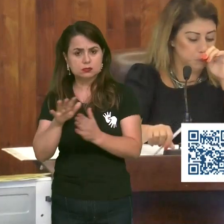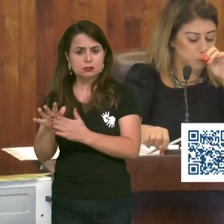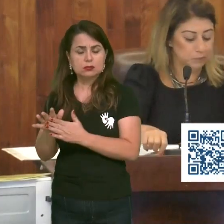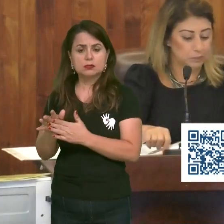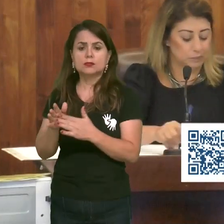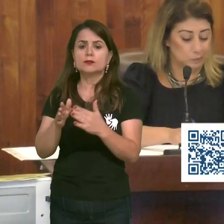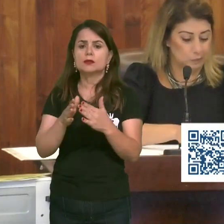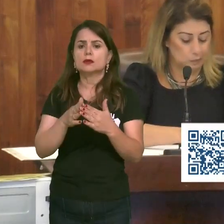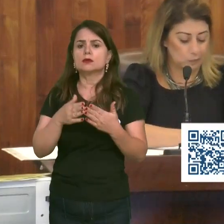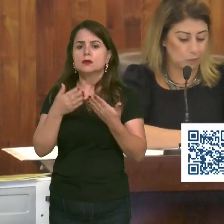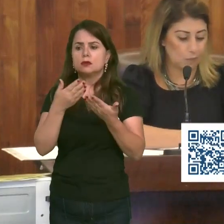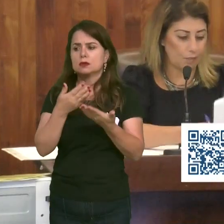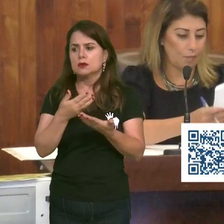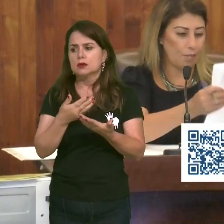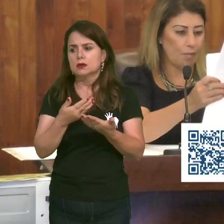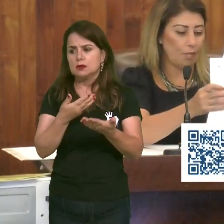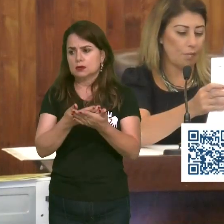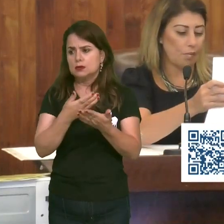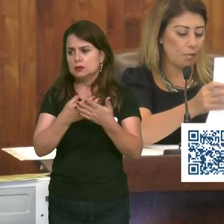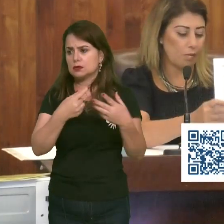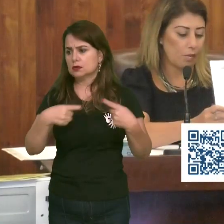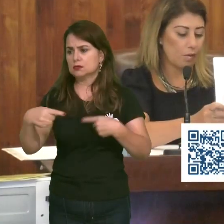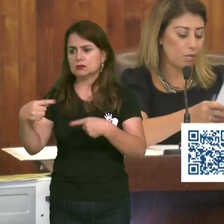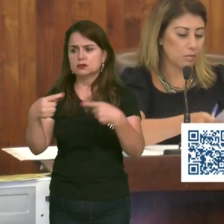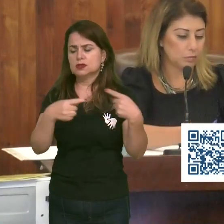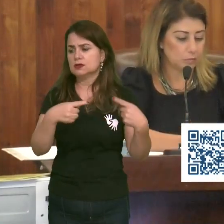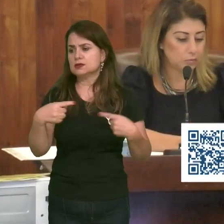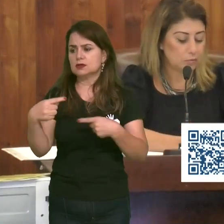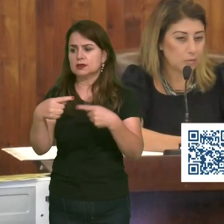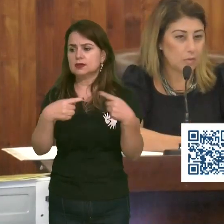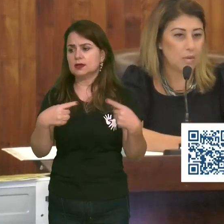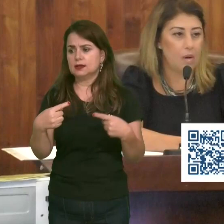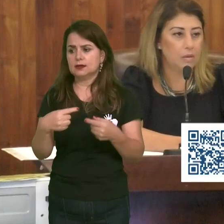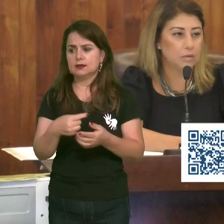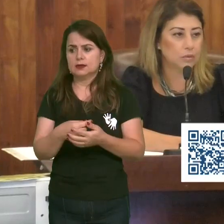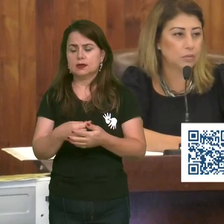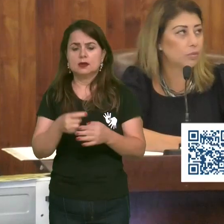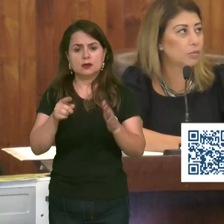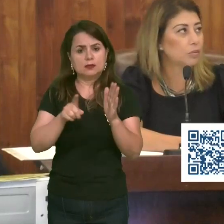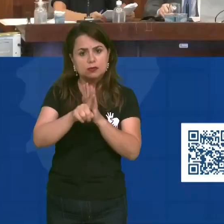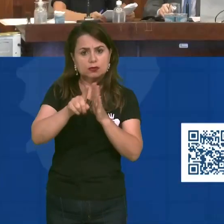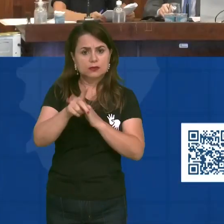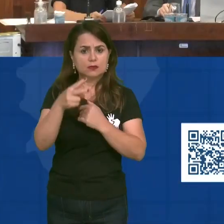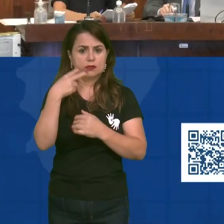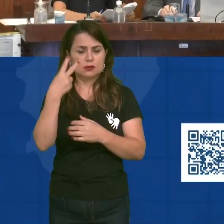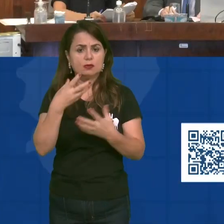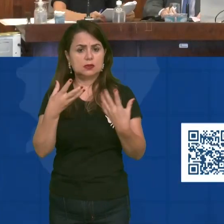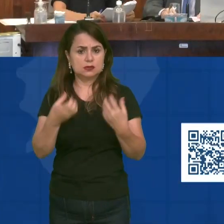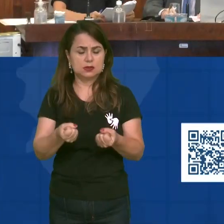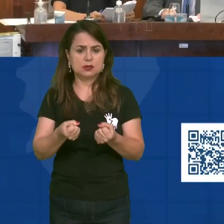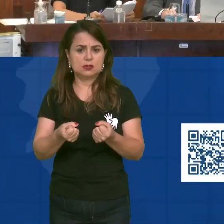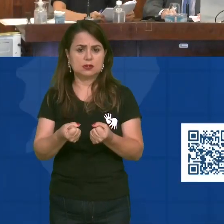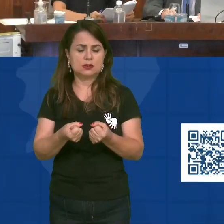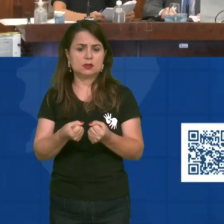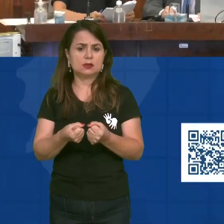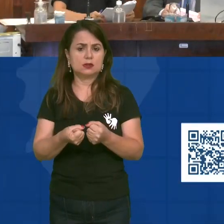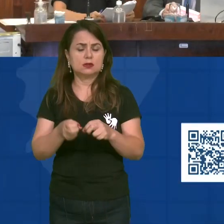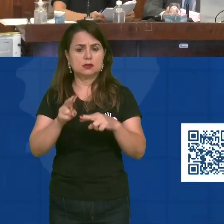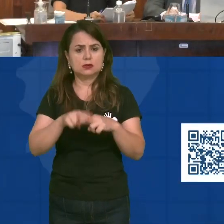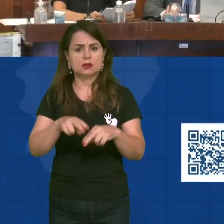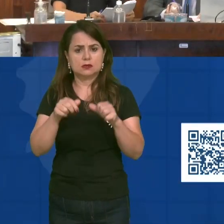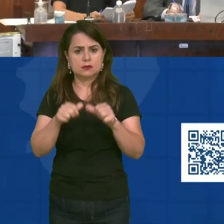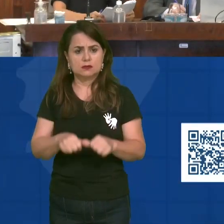vereadores escritos para o debate Serra discussão e vamos ao voto os vereadores que aprovam requerimento permanece como se encontra requerimento